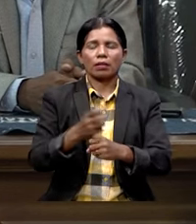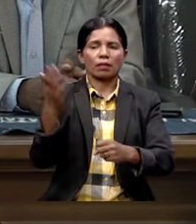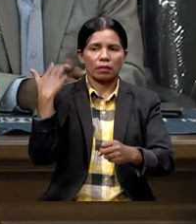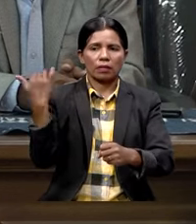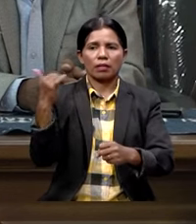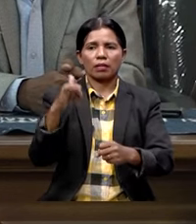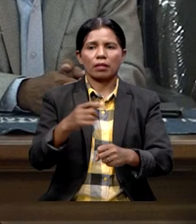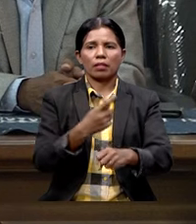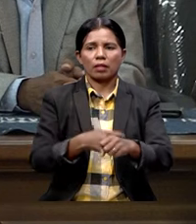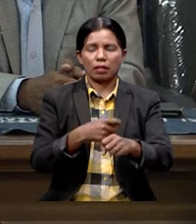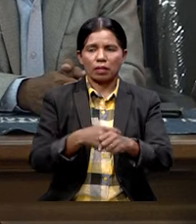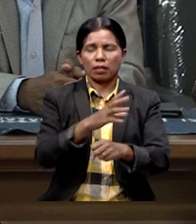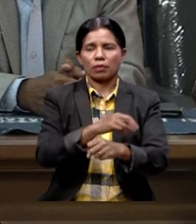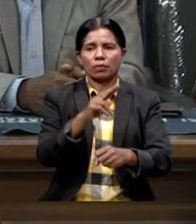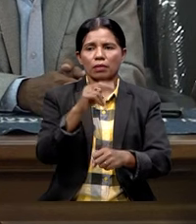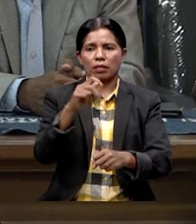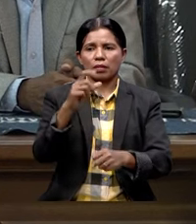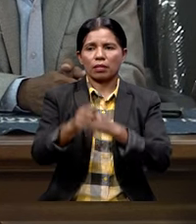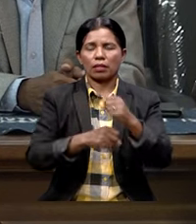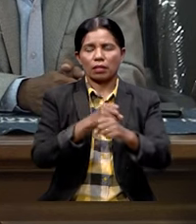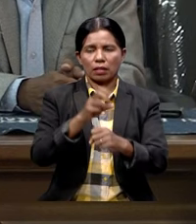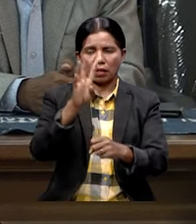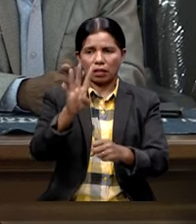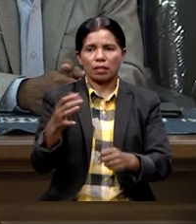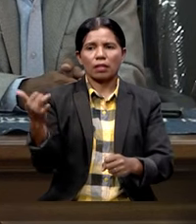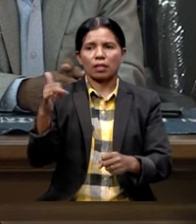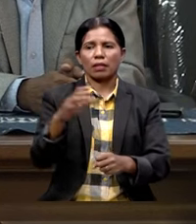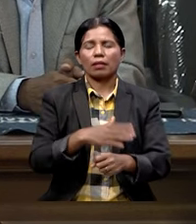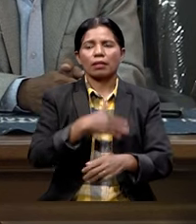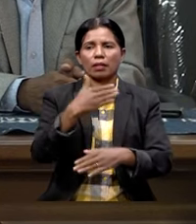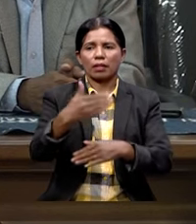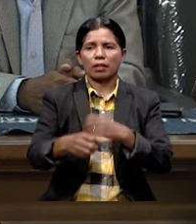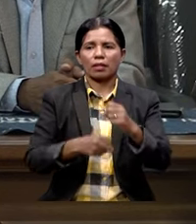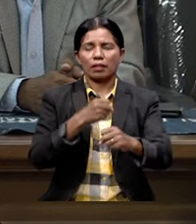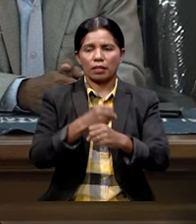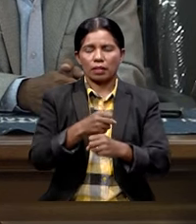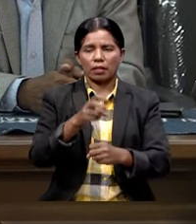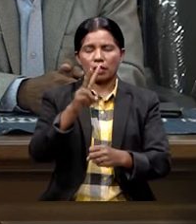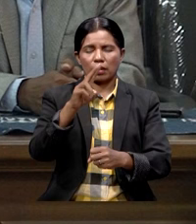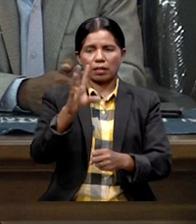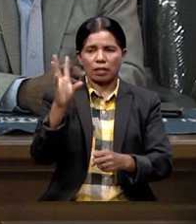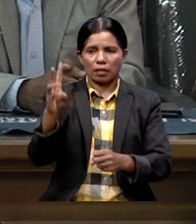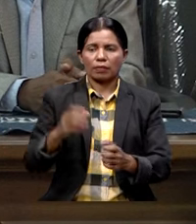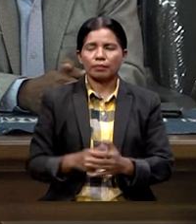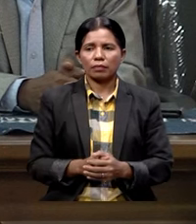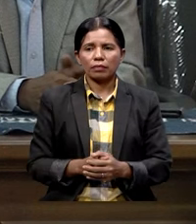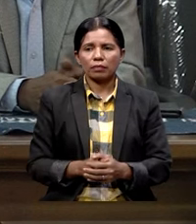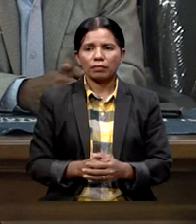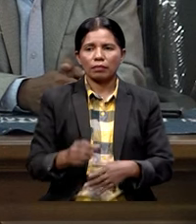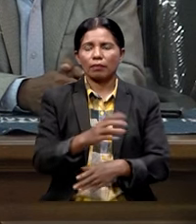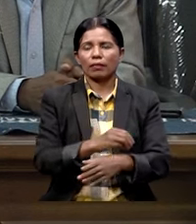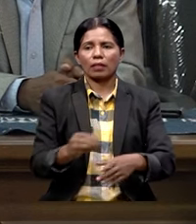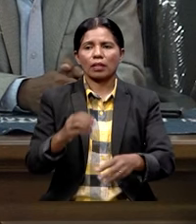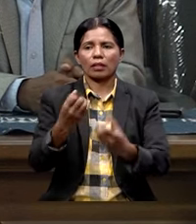neve mac duração, maior curso entene dura tinan hat. Então significa mais dois, tinan nem. 2013 mais 13 mais 6